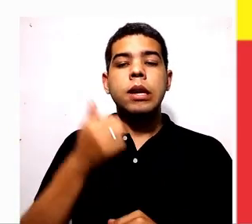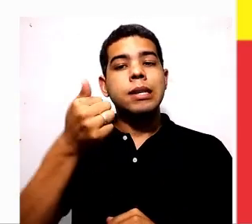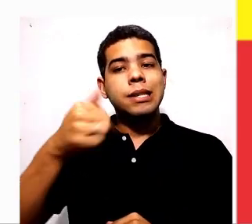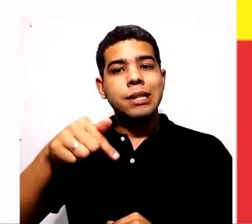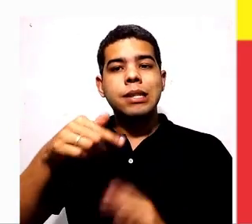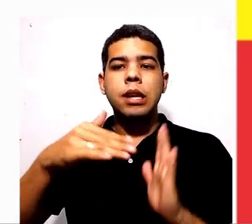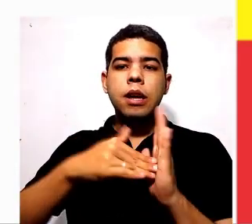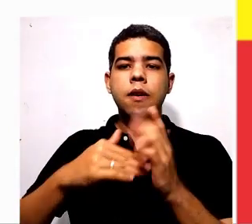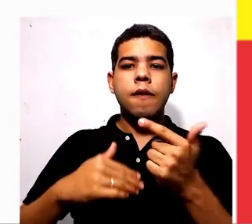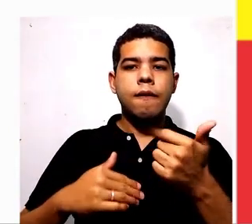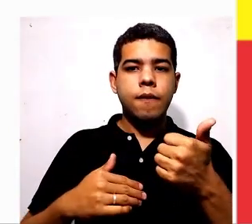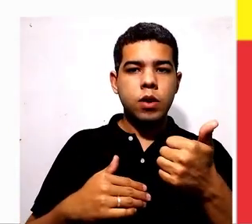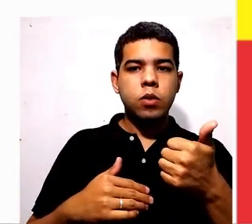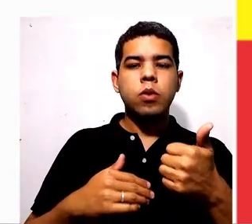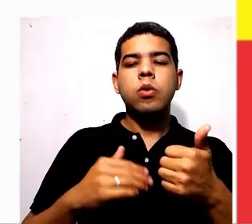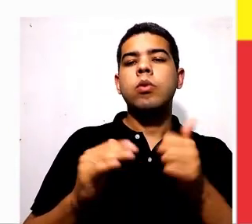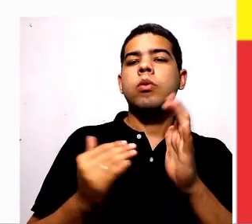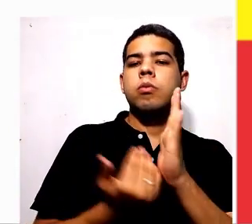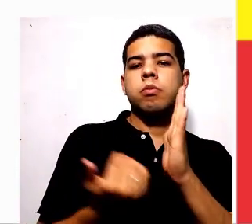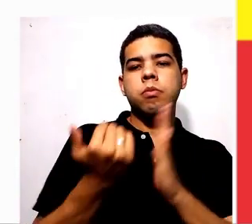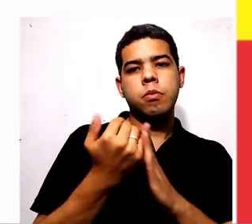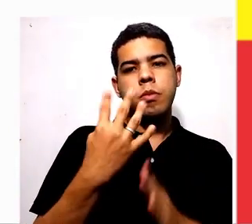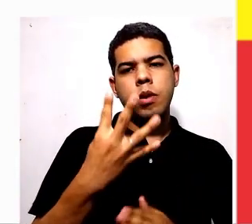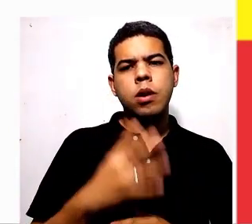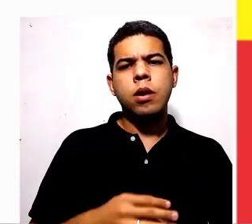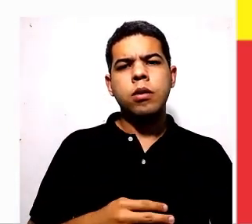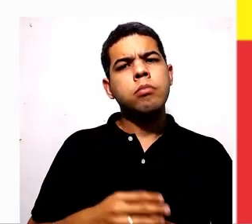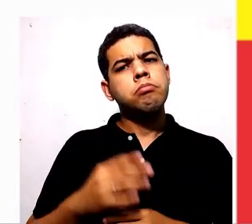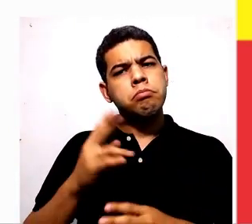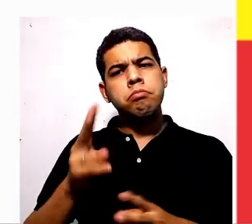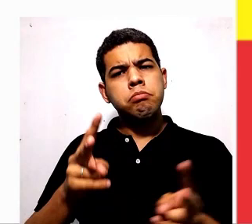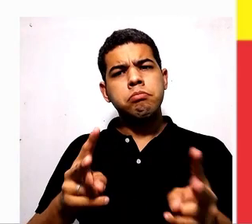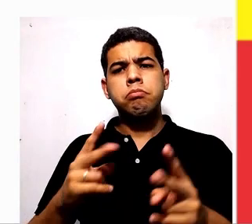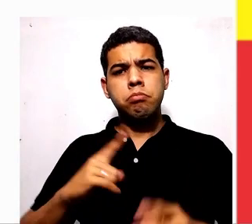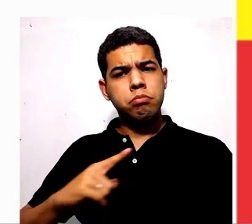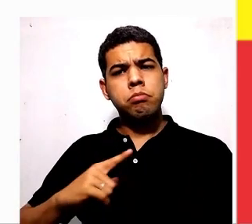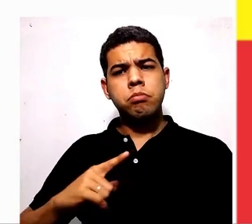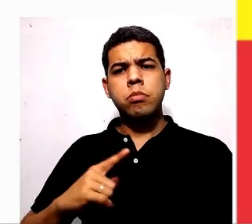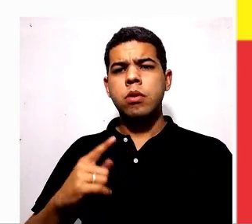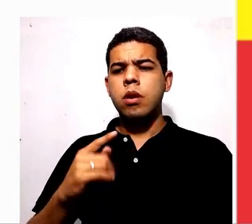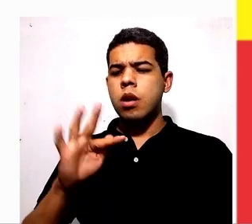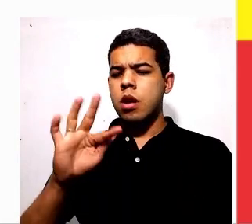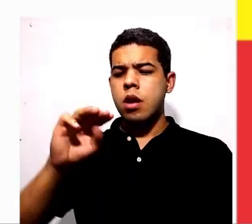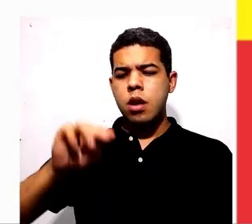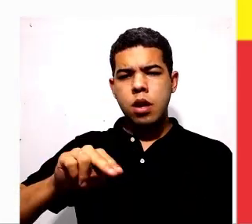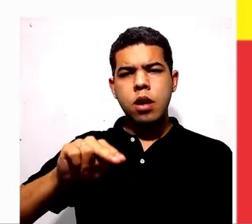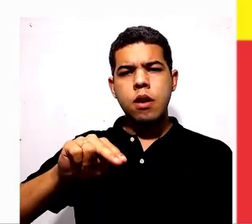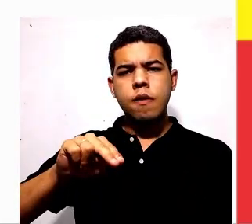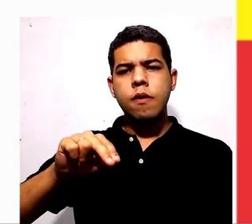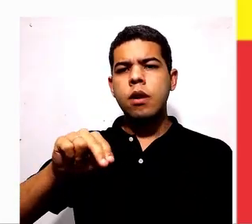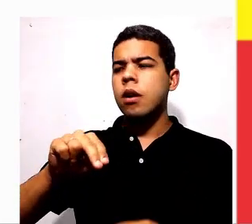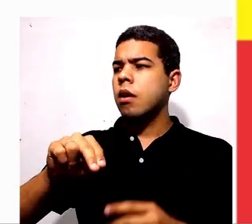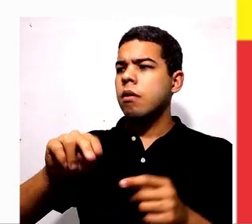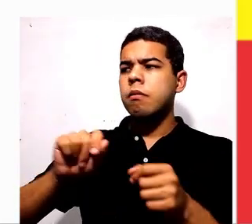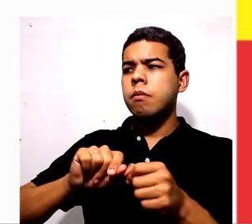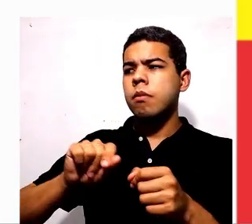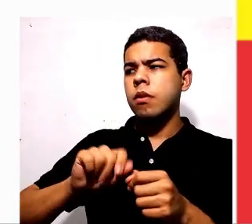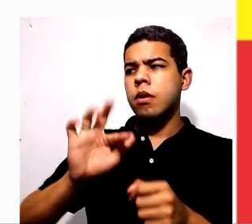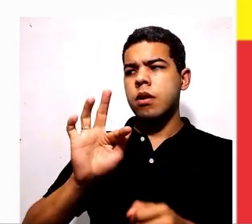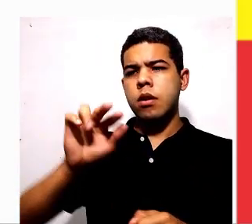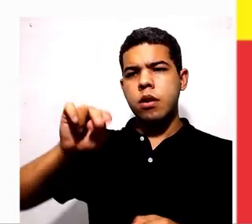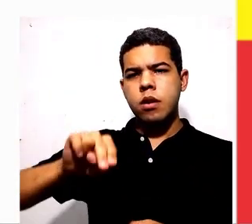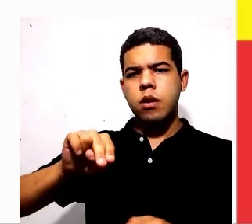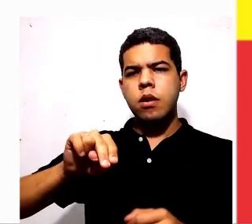21, também 4. Então, com isso, você vai ver o quê? Que vai sempre fazer o quê? Fn, que está aí, ó,